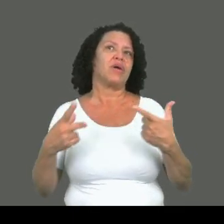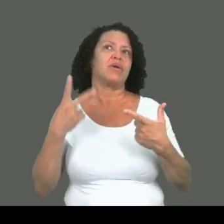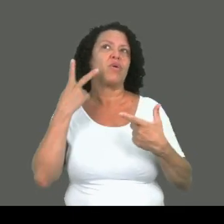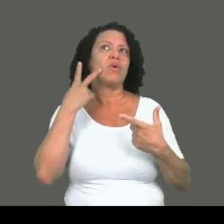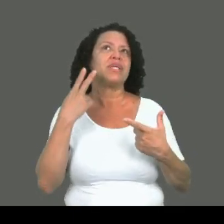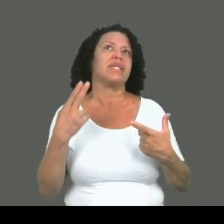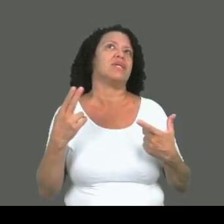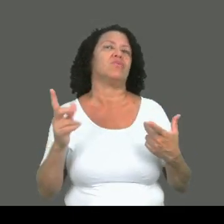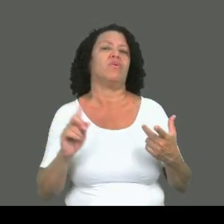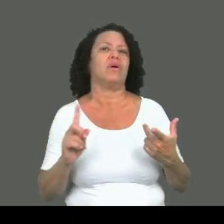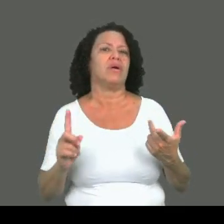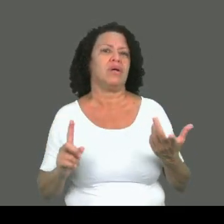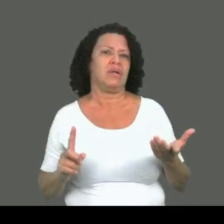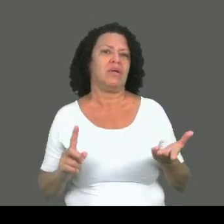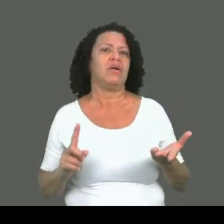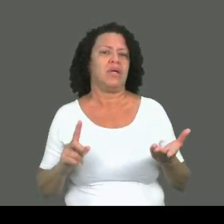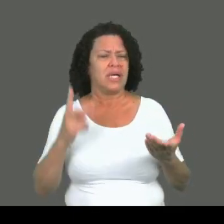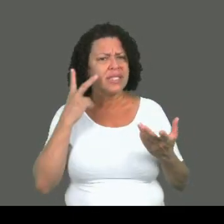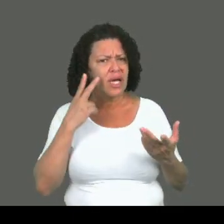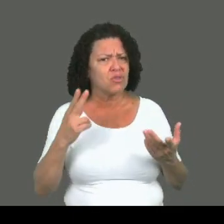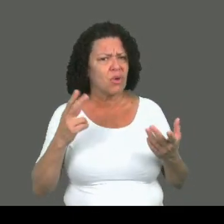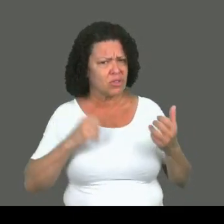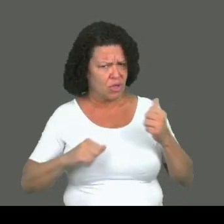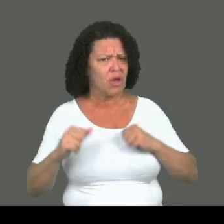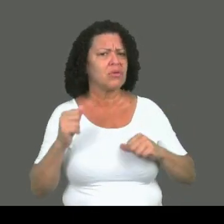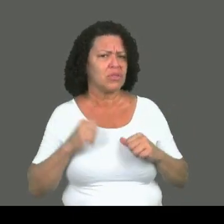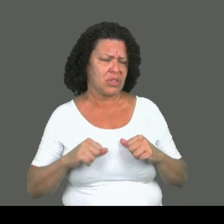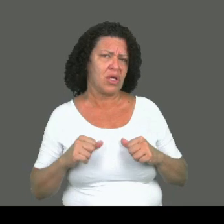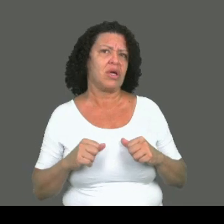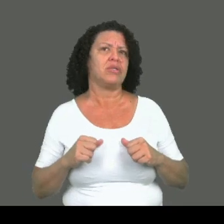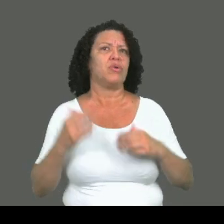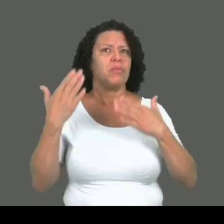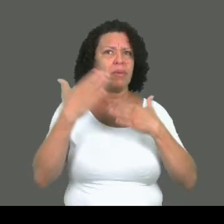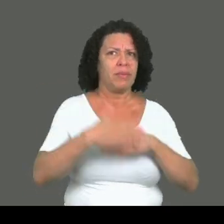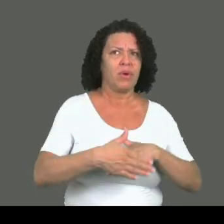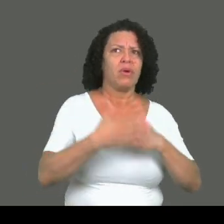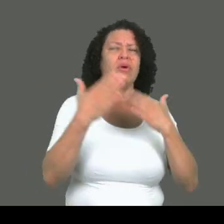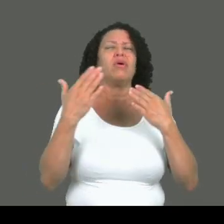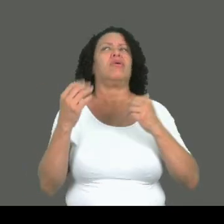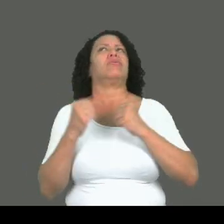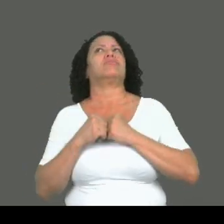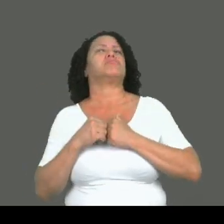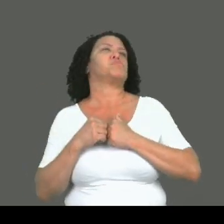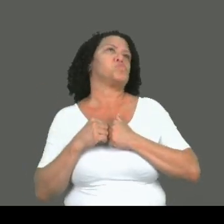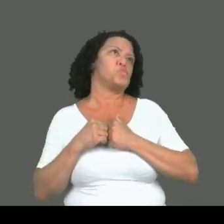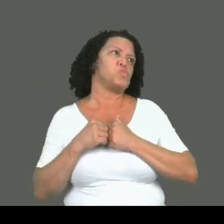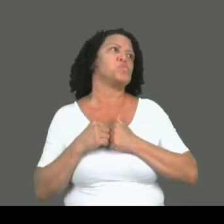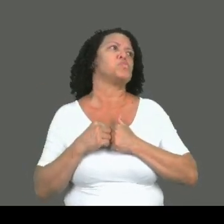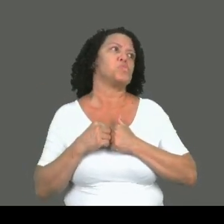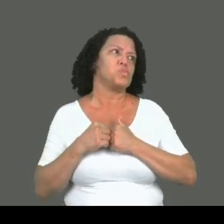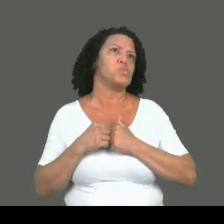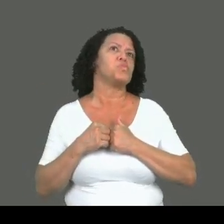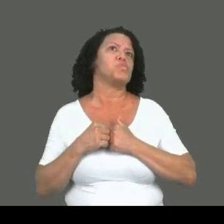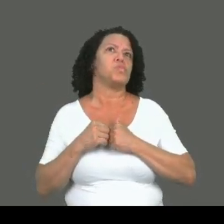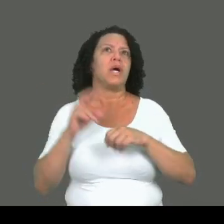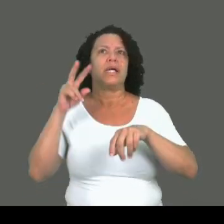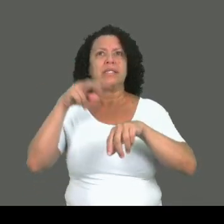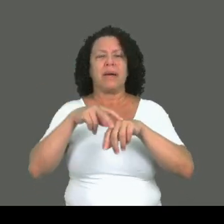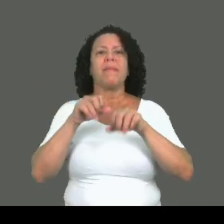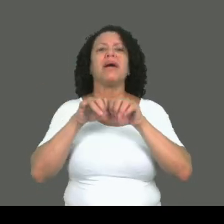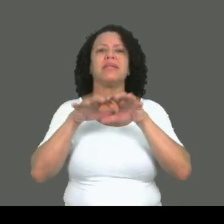natural, tá? É natural sentir ansiedade às vésperas de uma prova, é natural a gente sentir ansiedade em plena